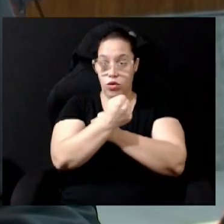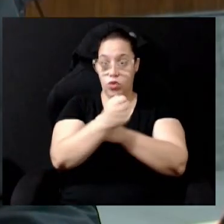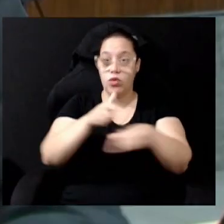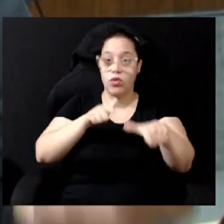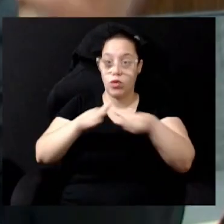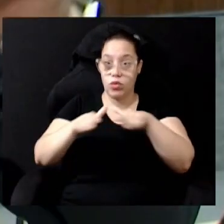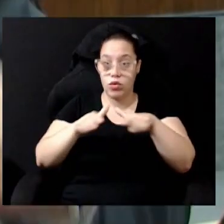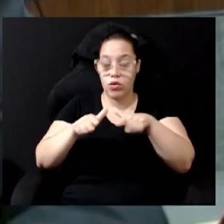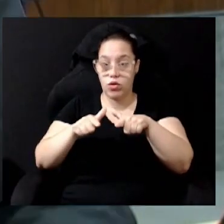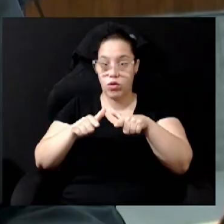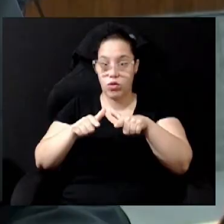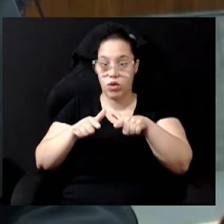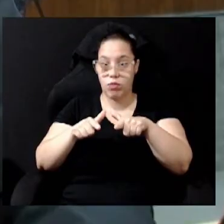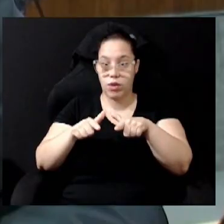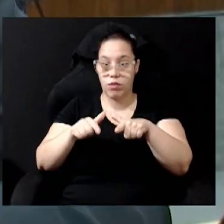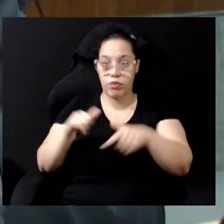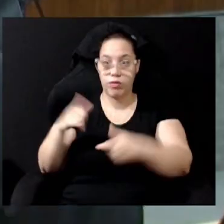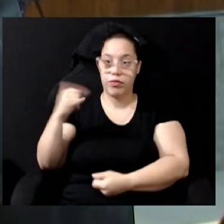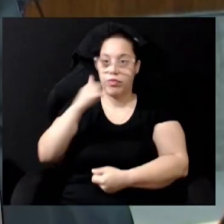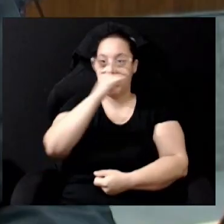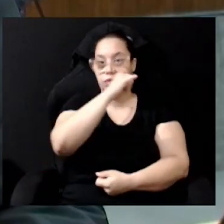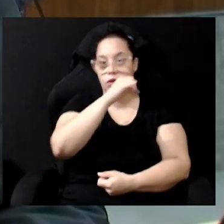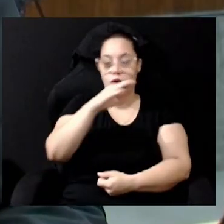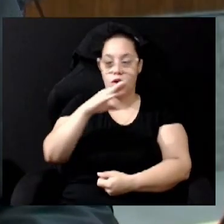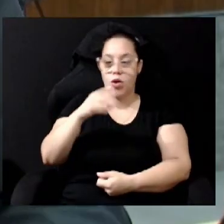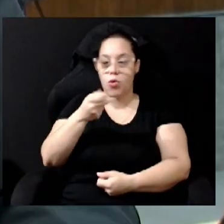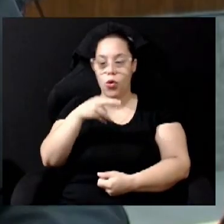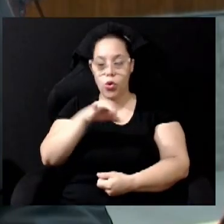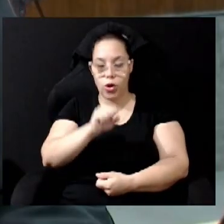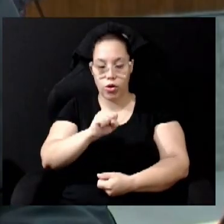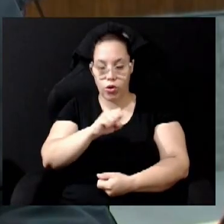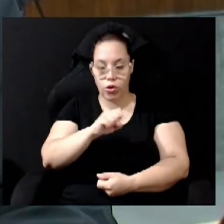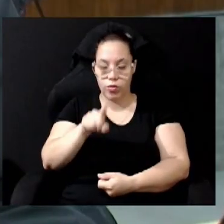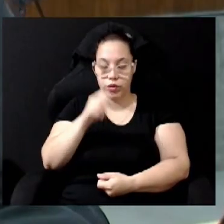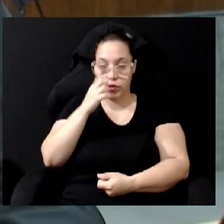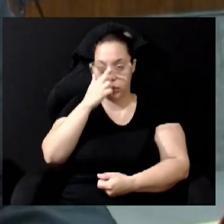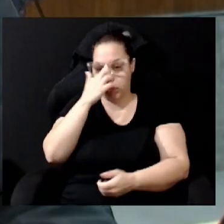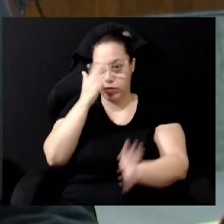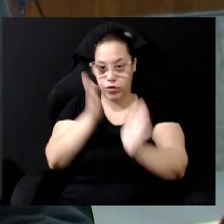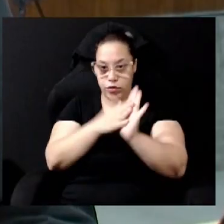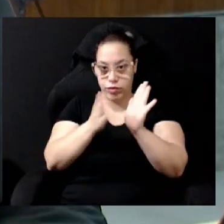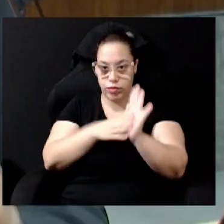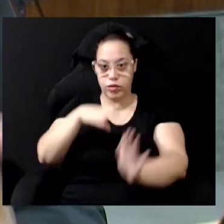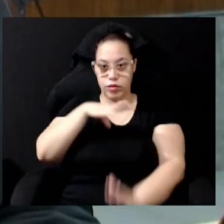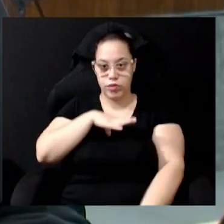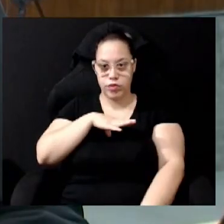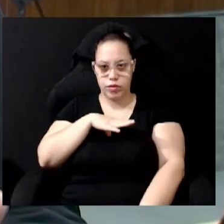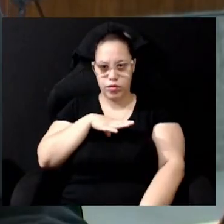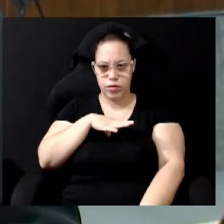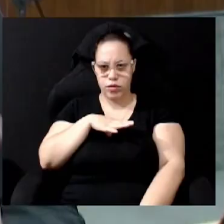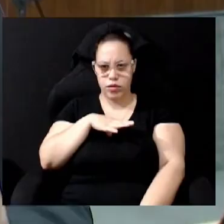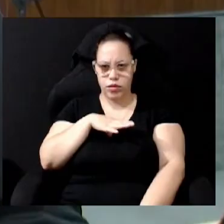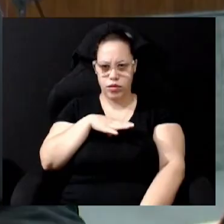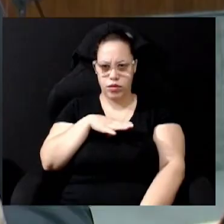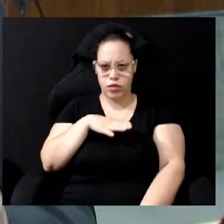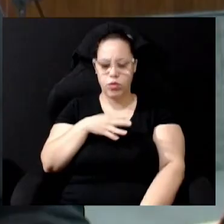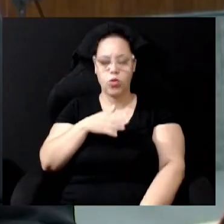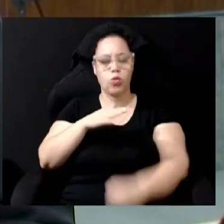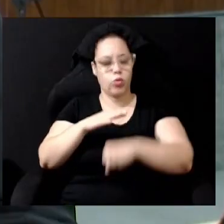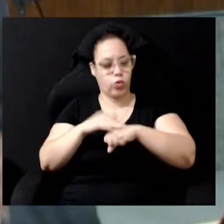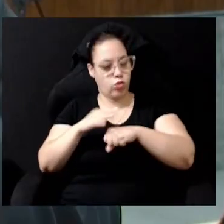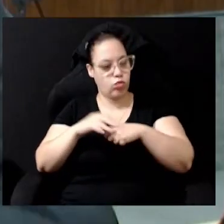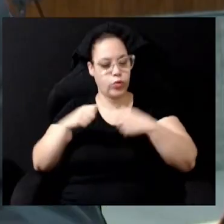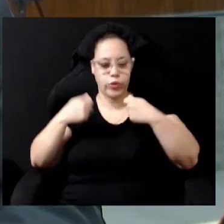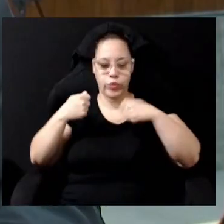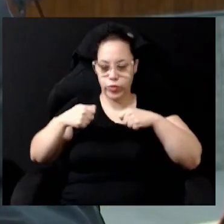de Viracopos, desenvolvendo bolsões, estamos propondo isso ao município, é claro que vamos tratar disso com muito carinho, é necessário tratar a